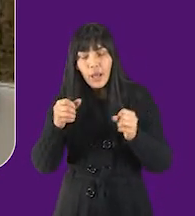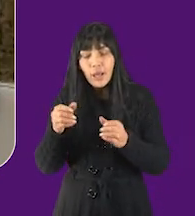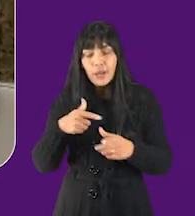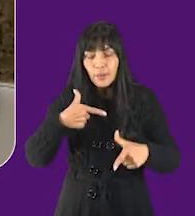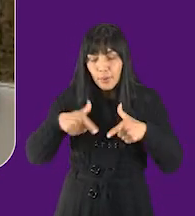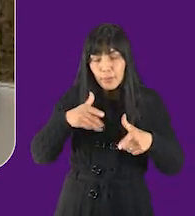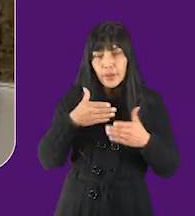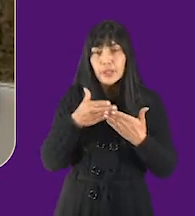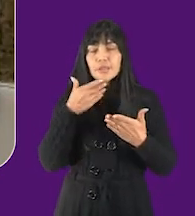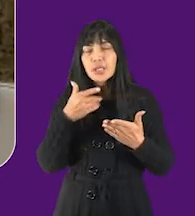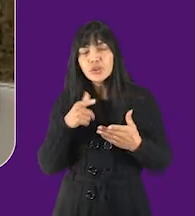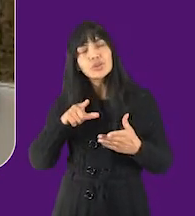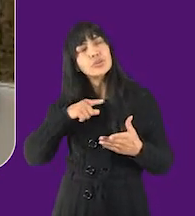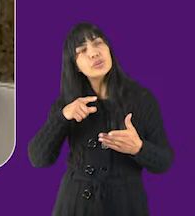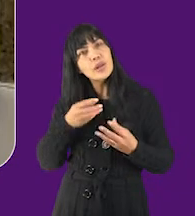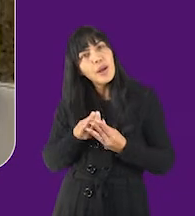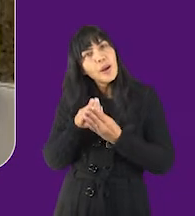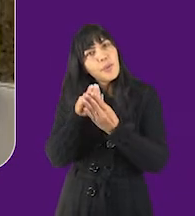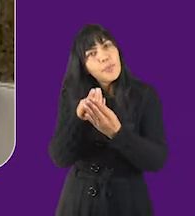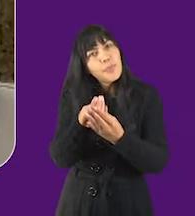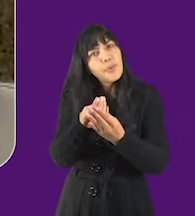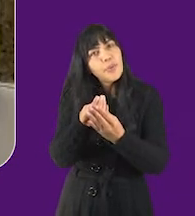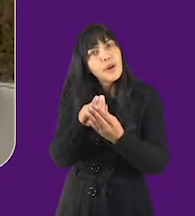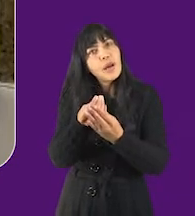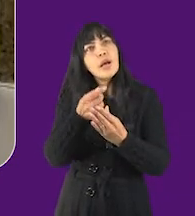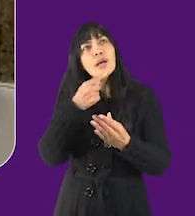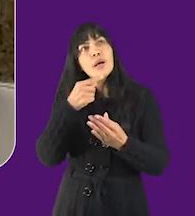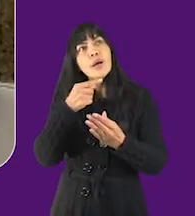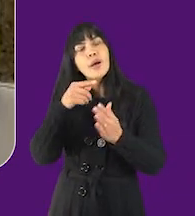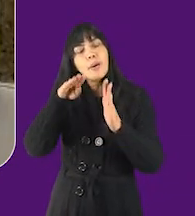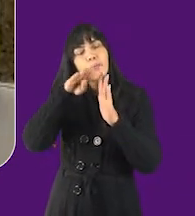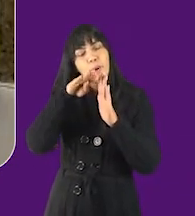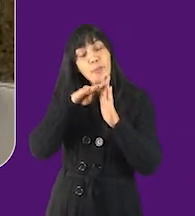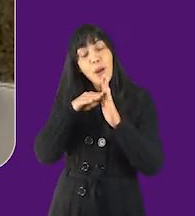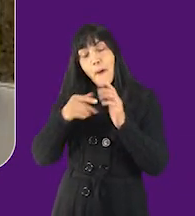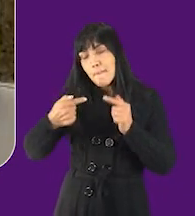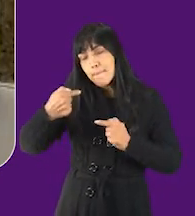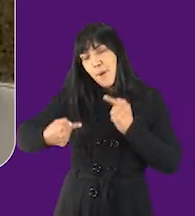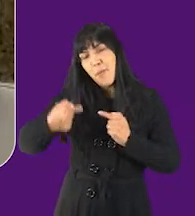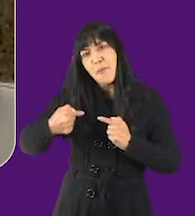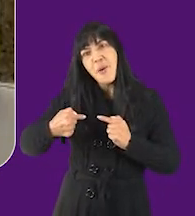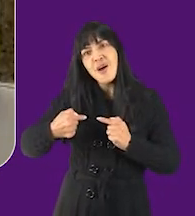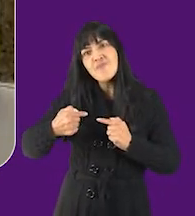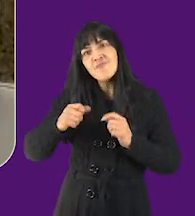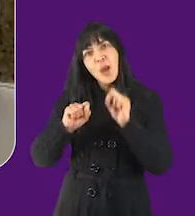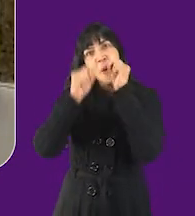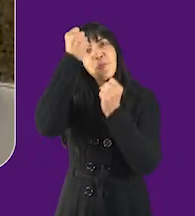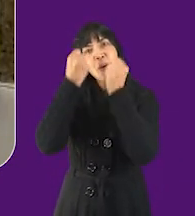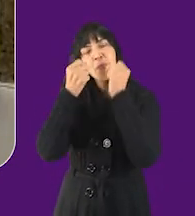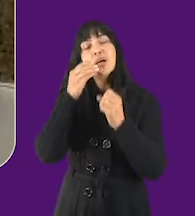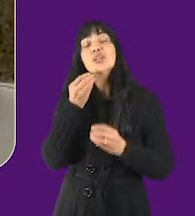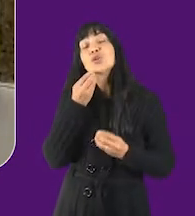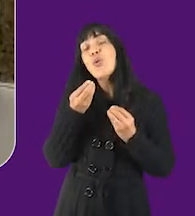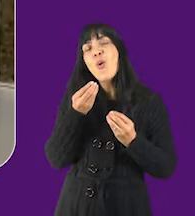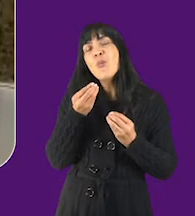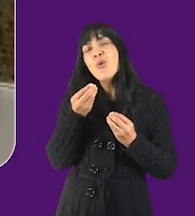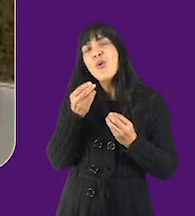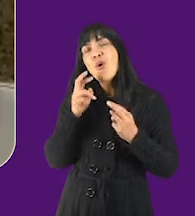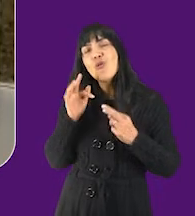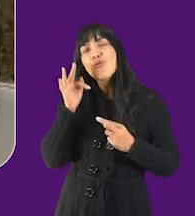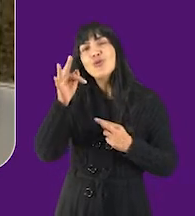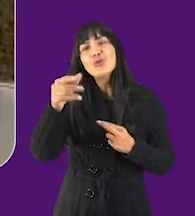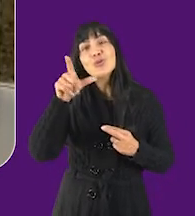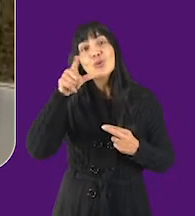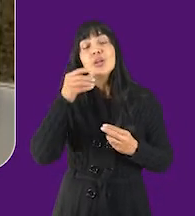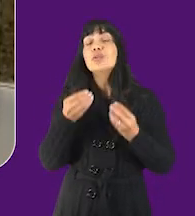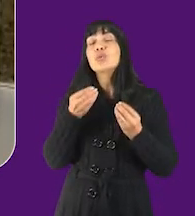trabalhar, e nós proporcionamos uma jornada de inovação para provocar a indústria a pensar nas tendências,